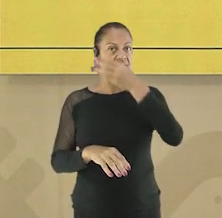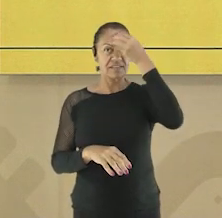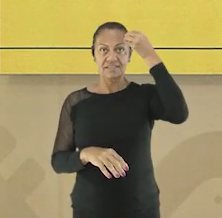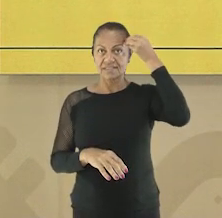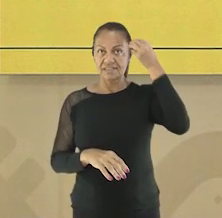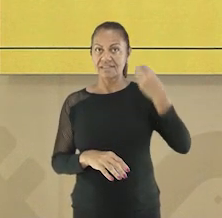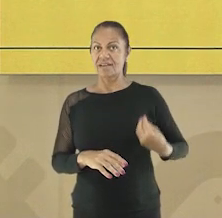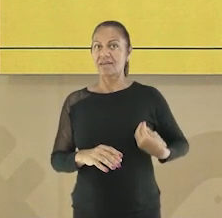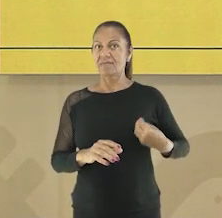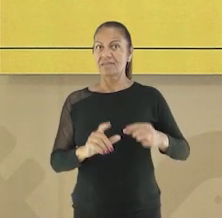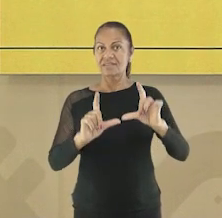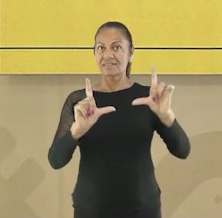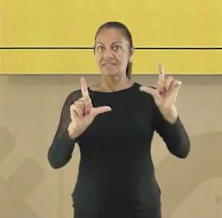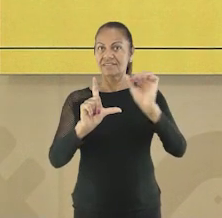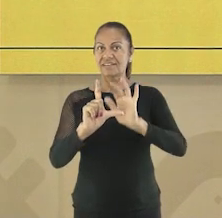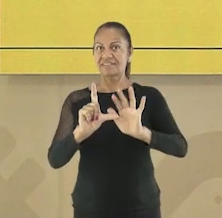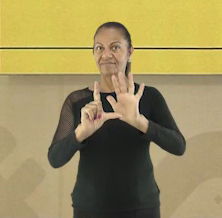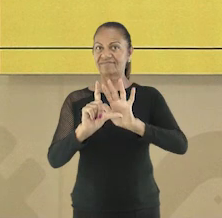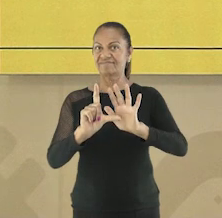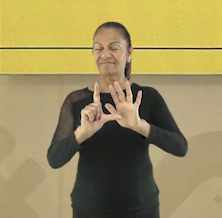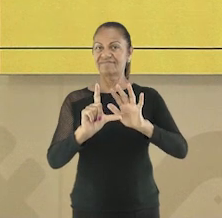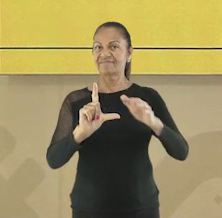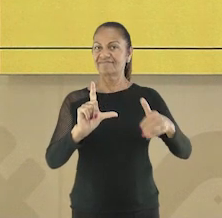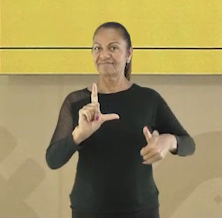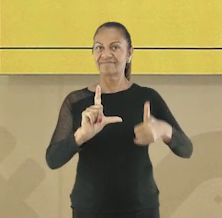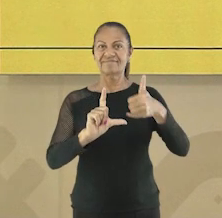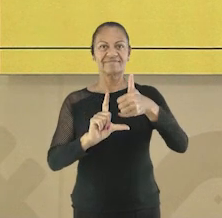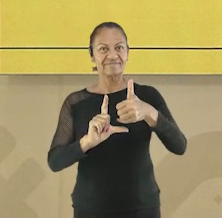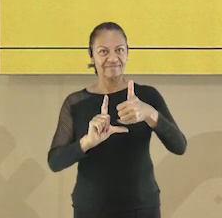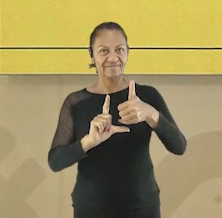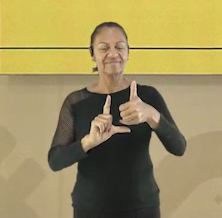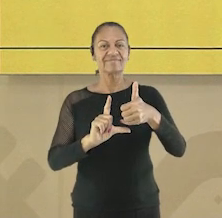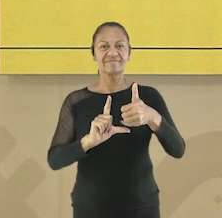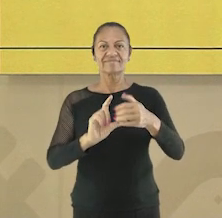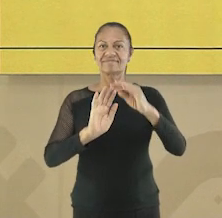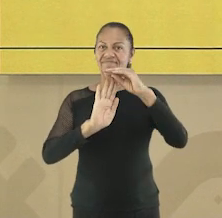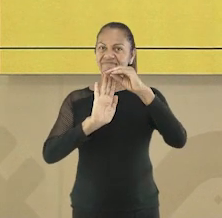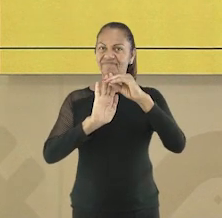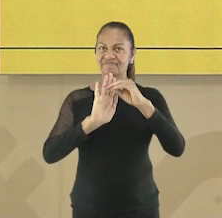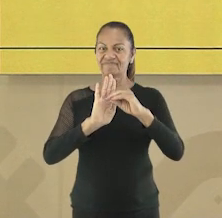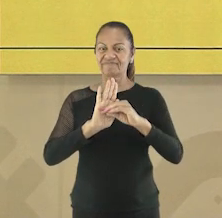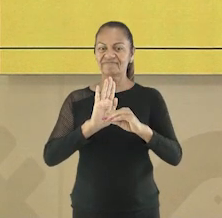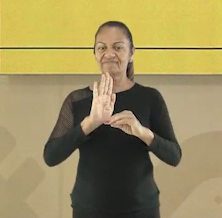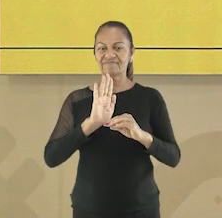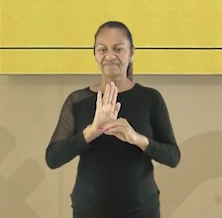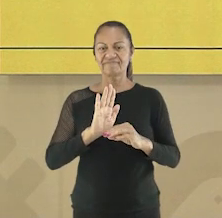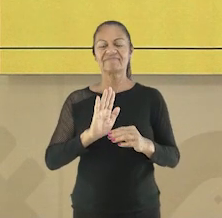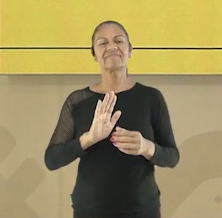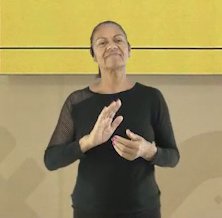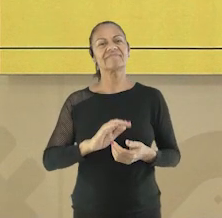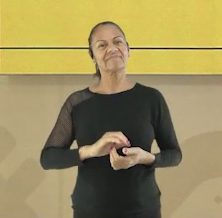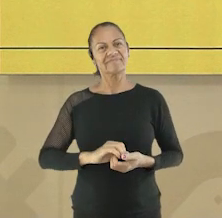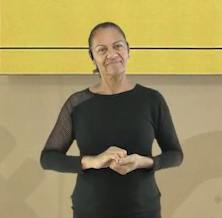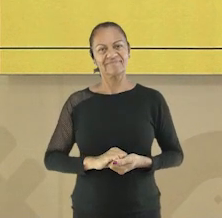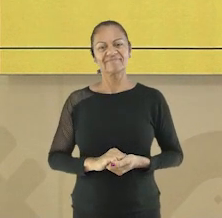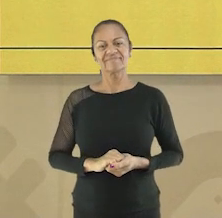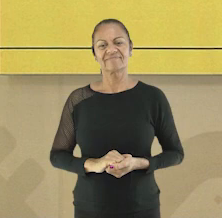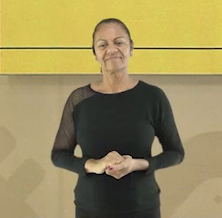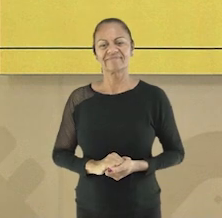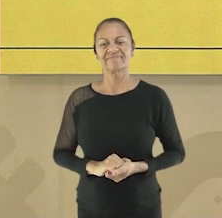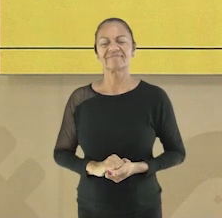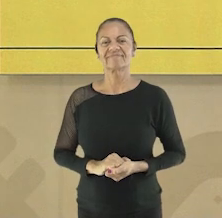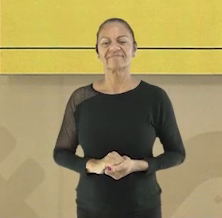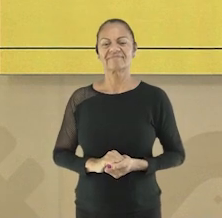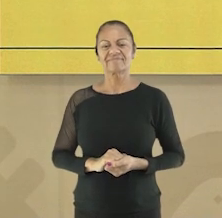a presença na nossa interação de hoje, ok? É só vocês apontarem a câmera do celular para o QR Code que aparece aí na televisão